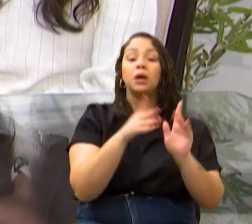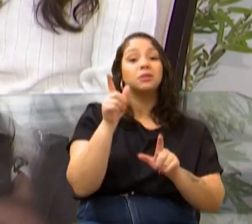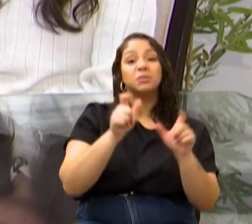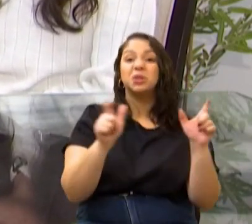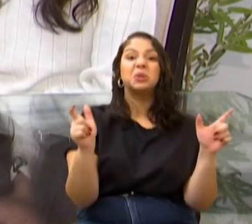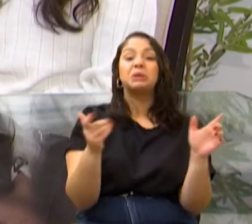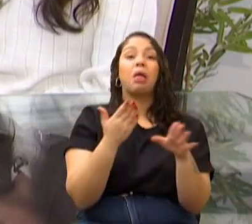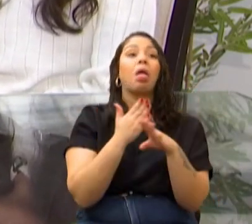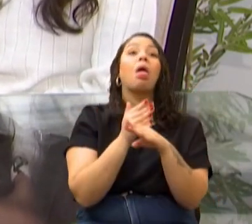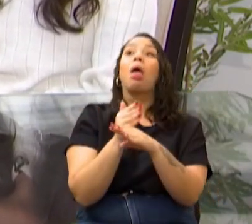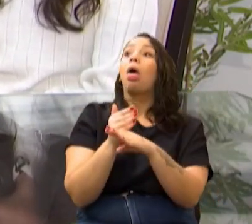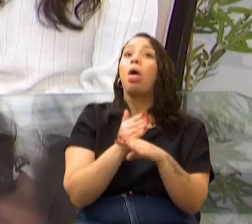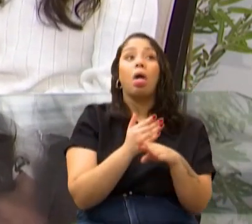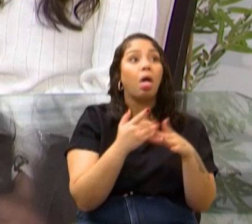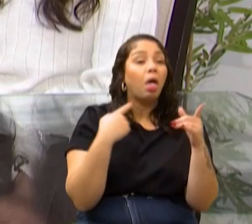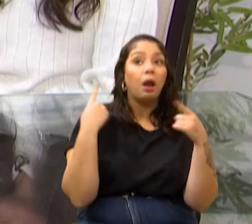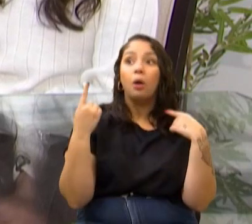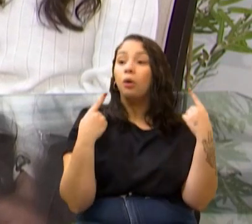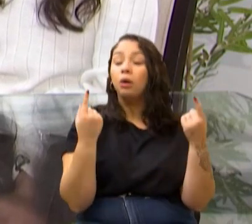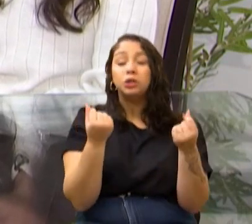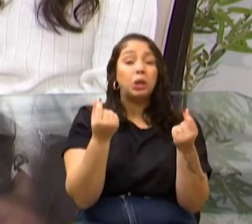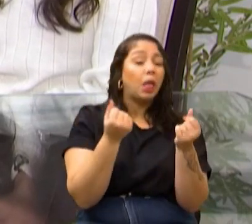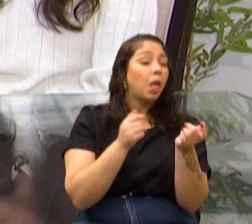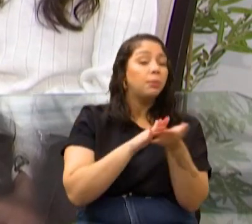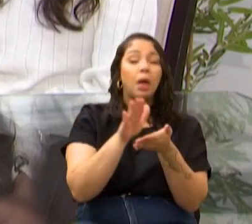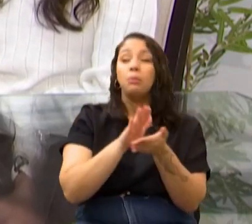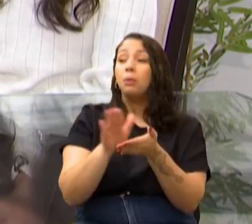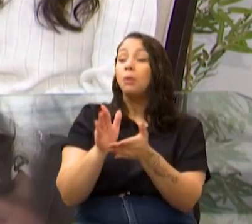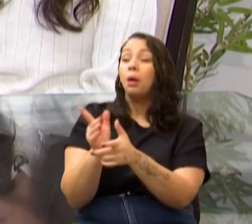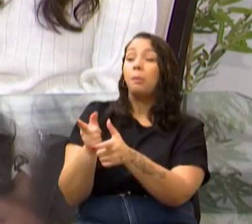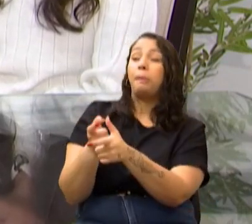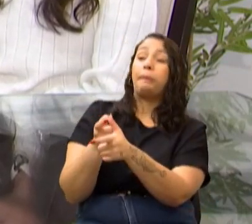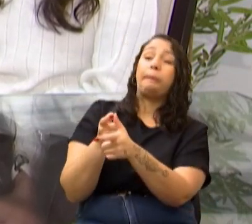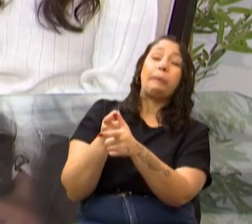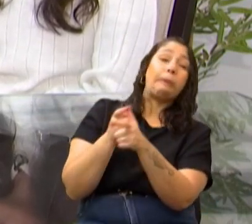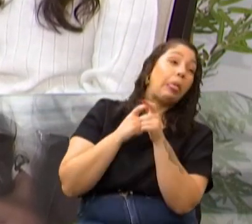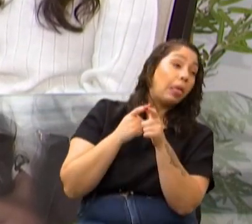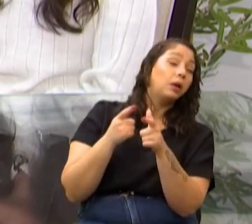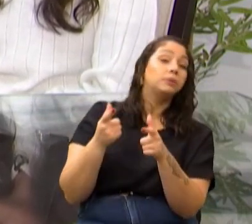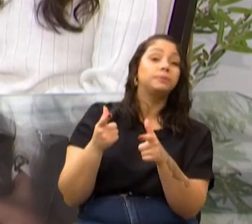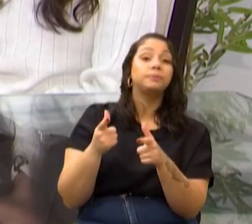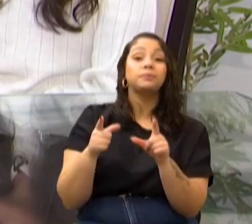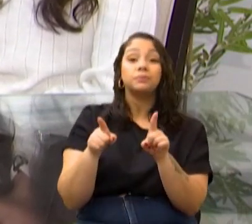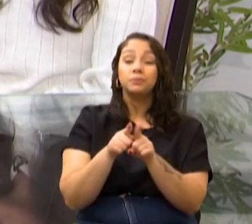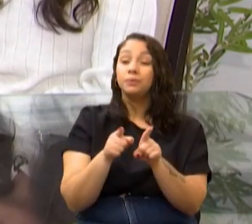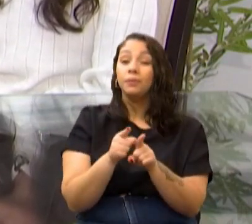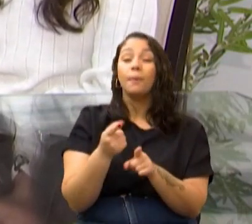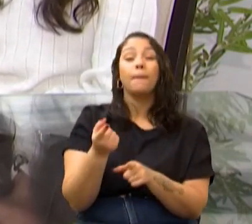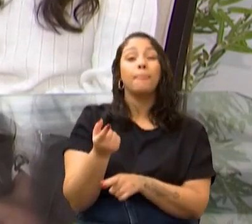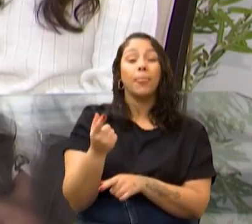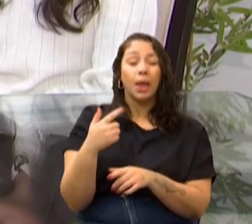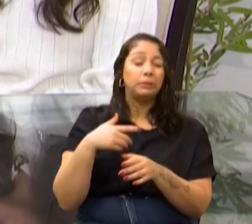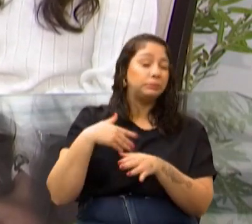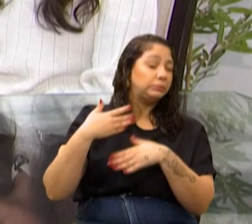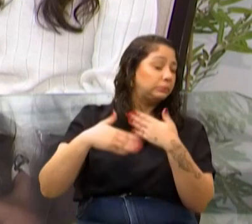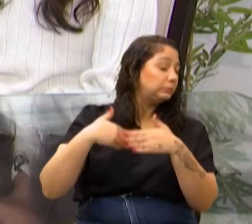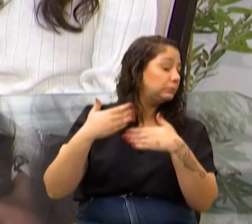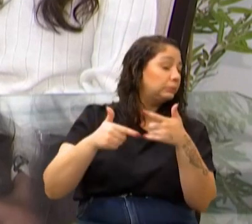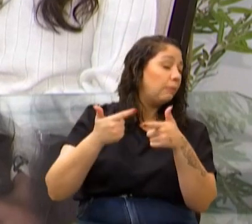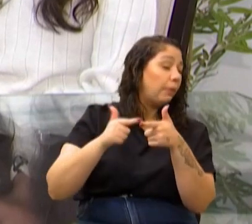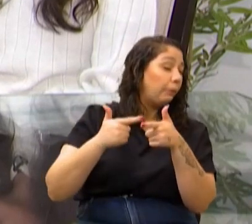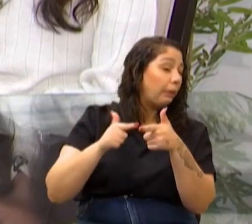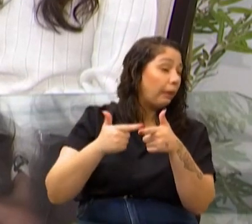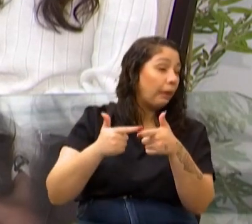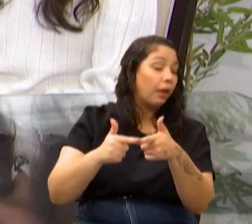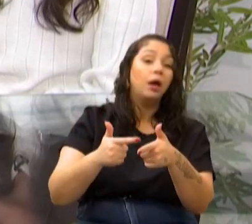né? As pessoas se perdem, enlouquecem, fazem coisas erradas, se endividam demais, passam a ficar inadimplentes e